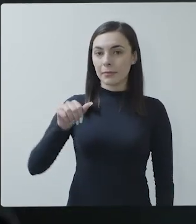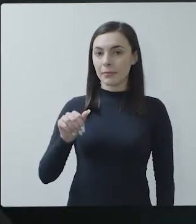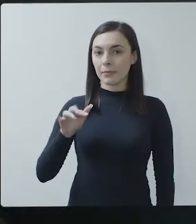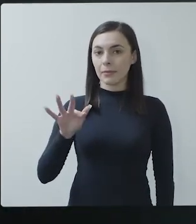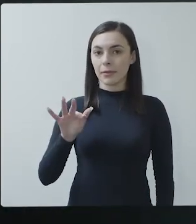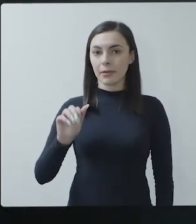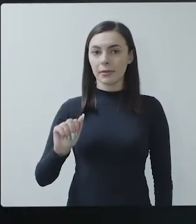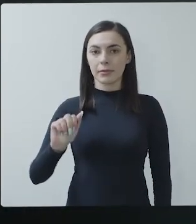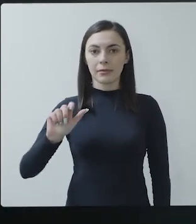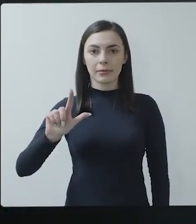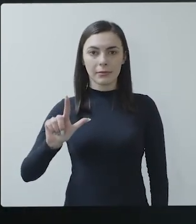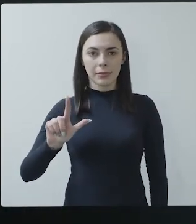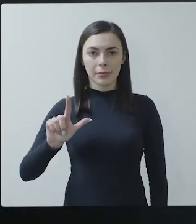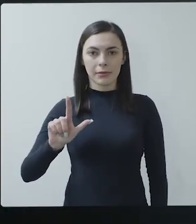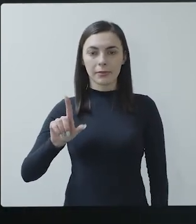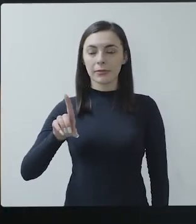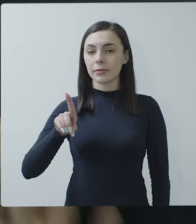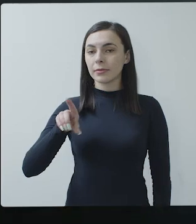U.